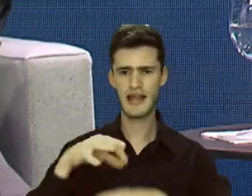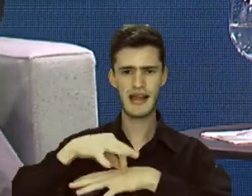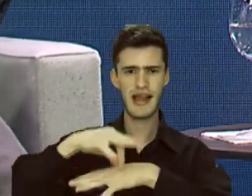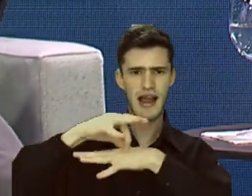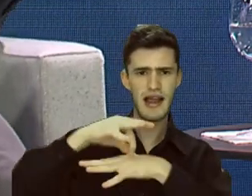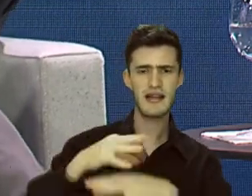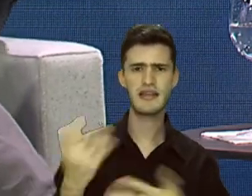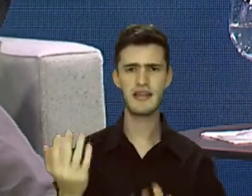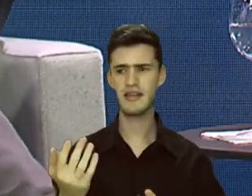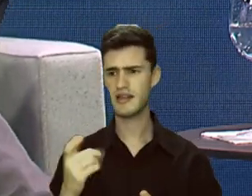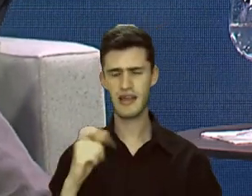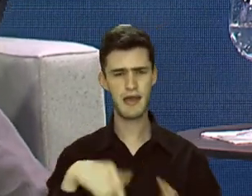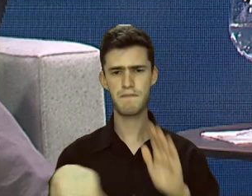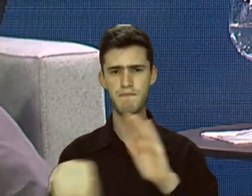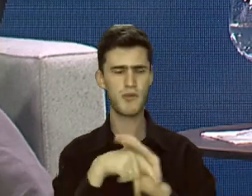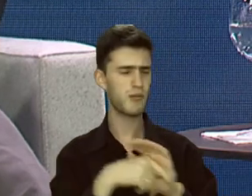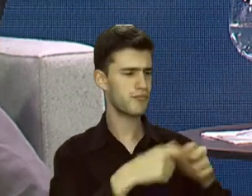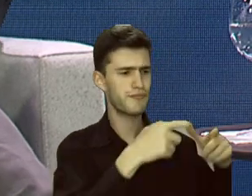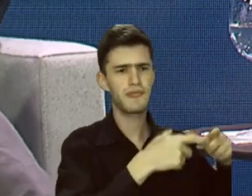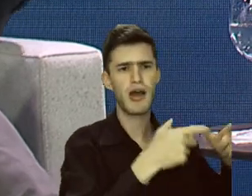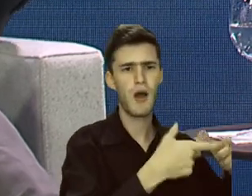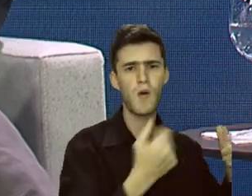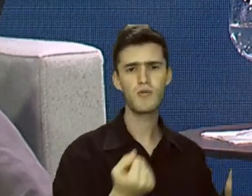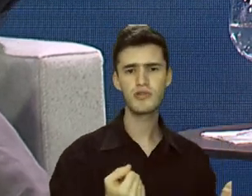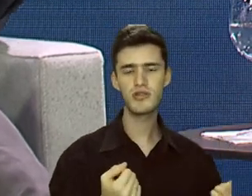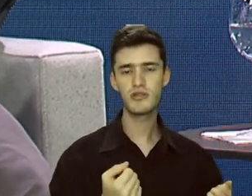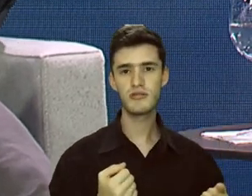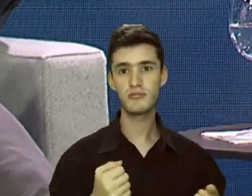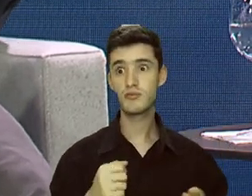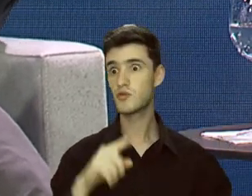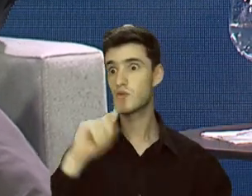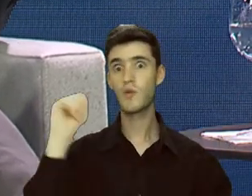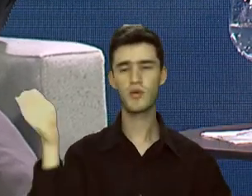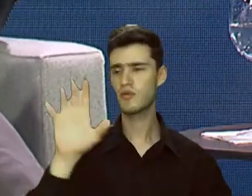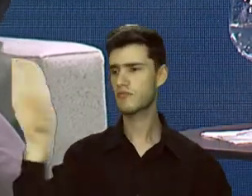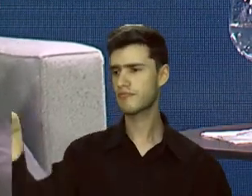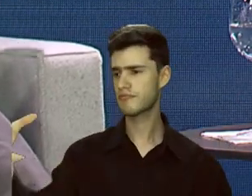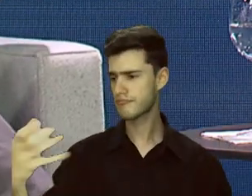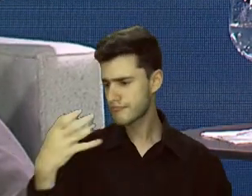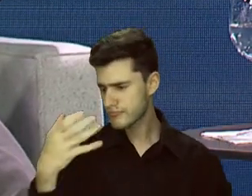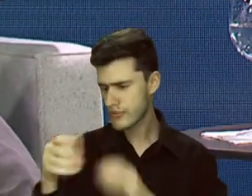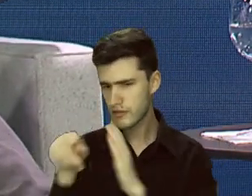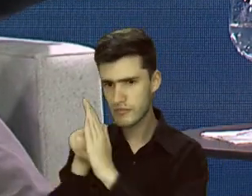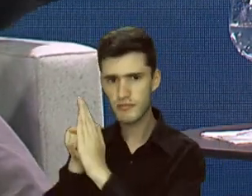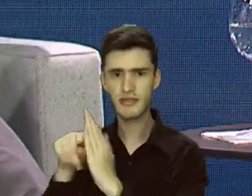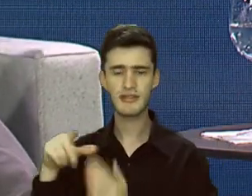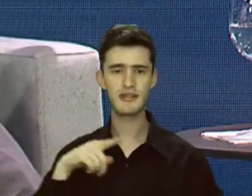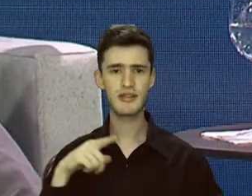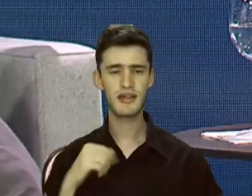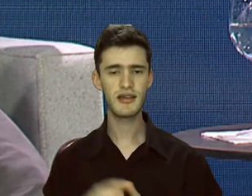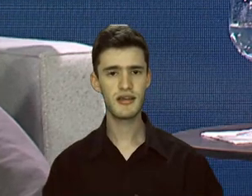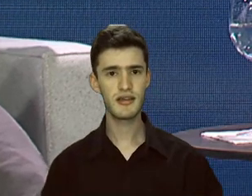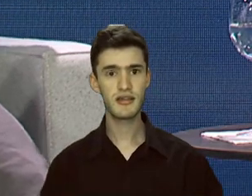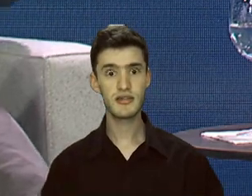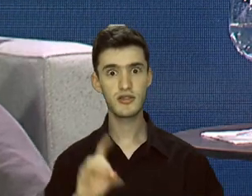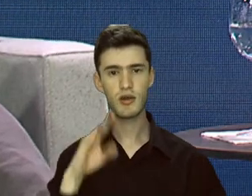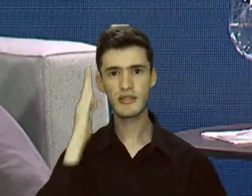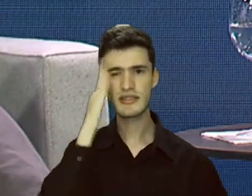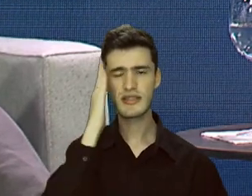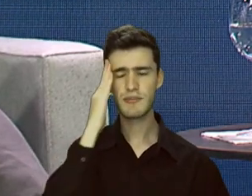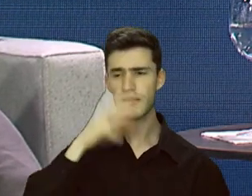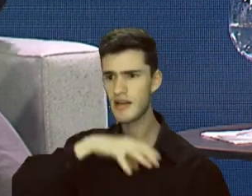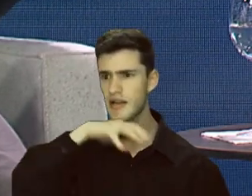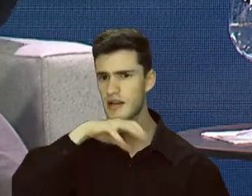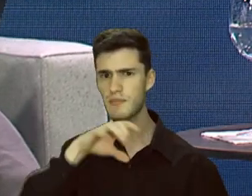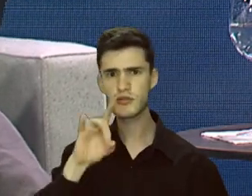essa força é muito potente isso começa a padronizar o tipo de informação que a gente vai entregar na ponta então não só saber do bem estar animal Mas qual é a pegada de carbono daquele